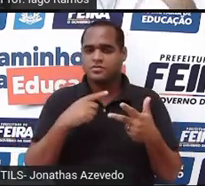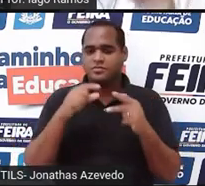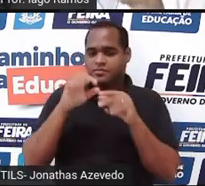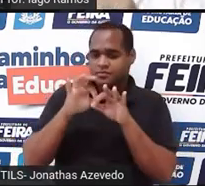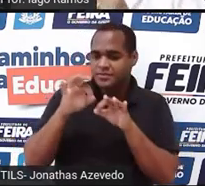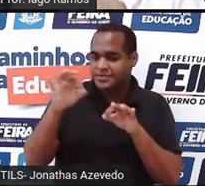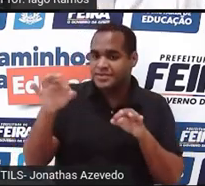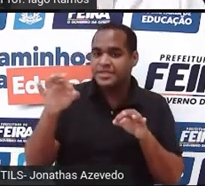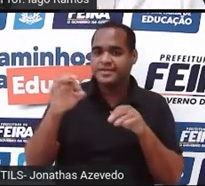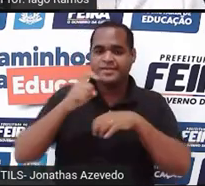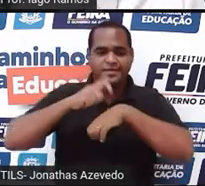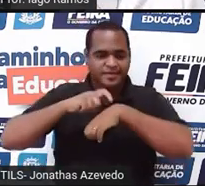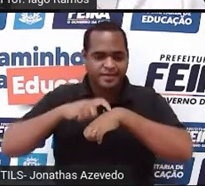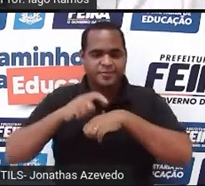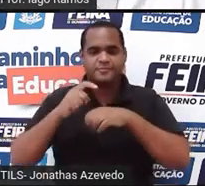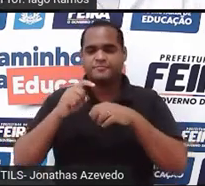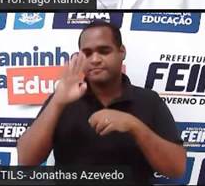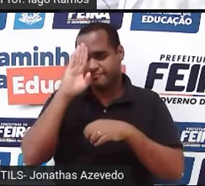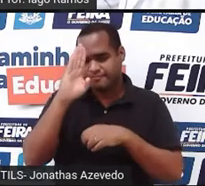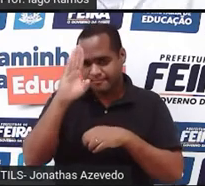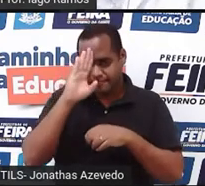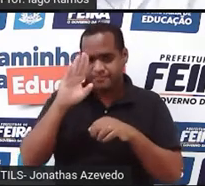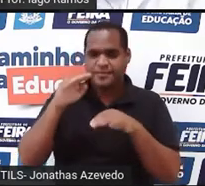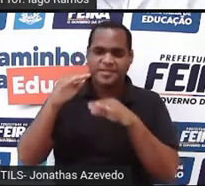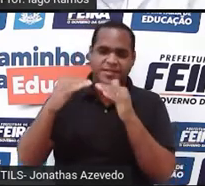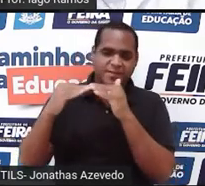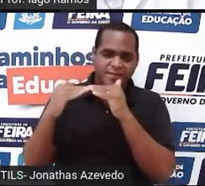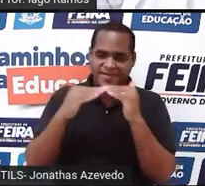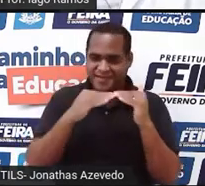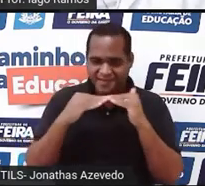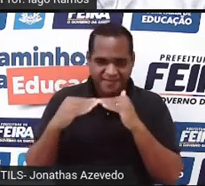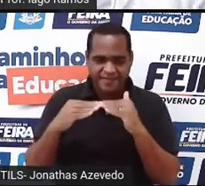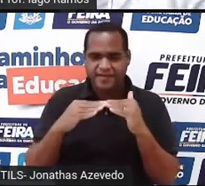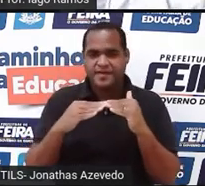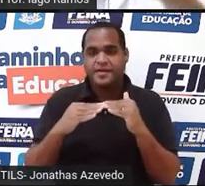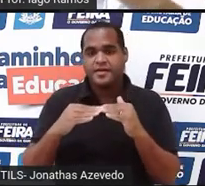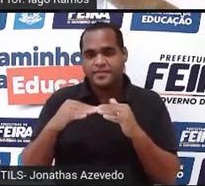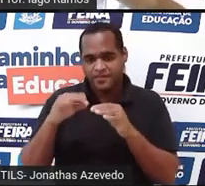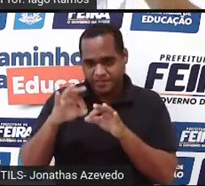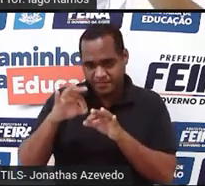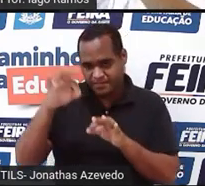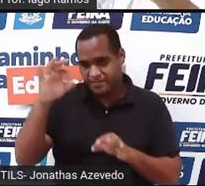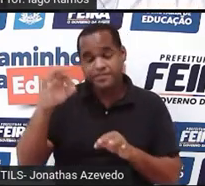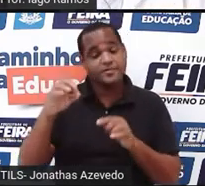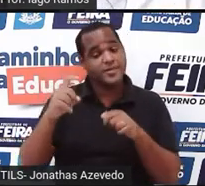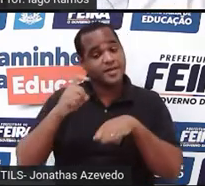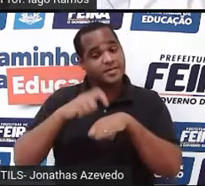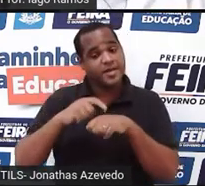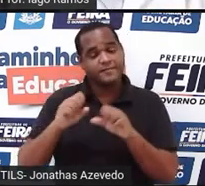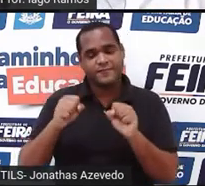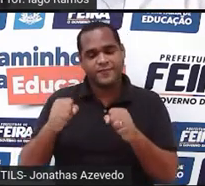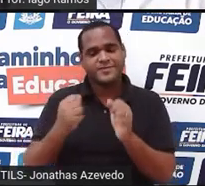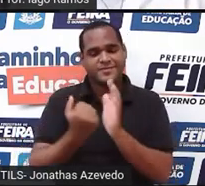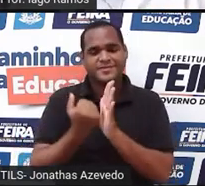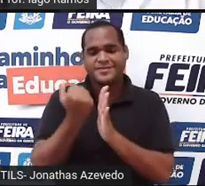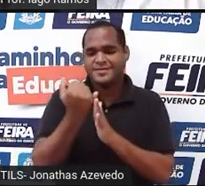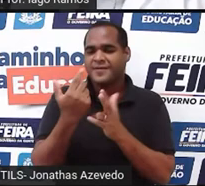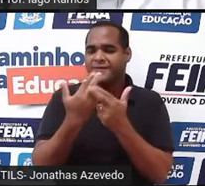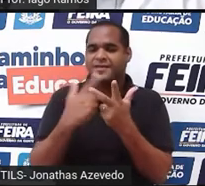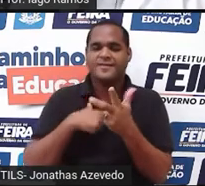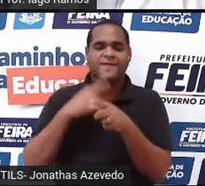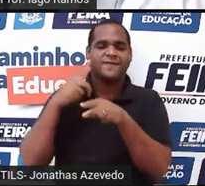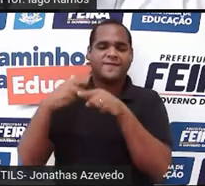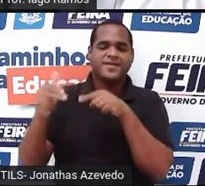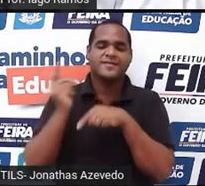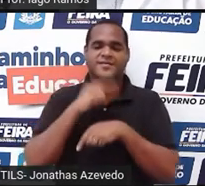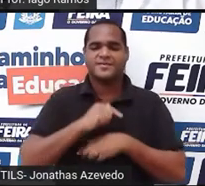São diretamente proporcionais quanto maior distância mais tempo para você vencer essa